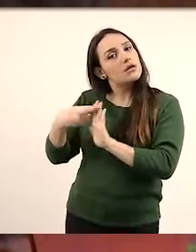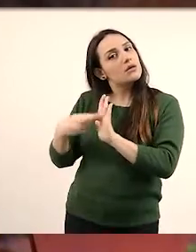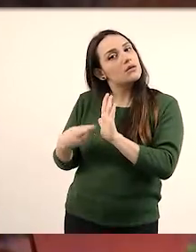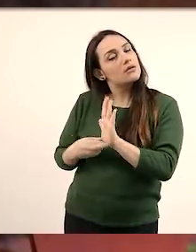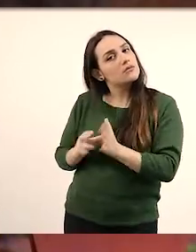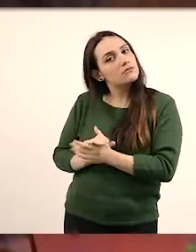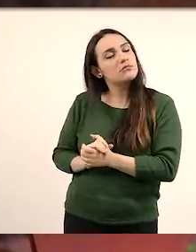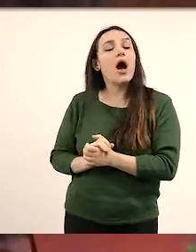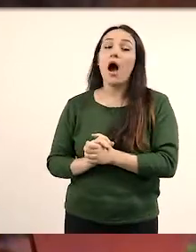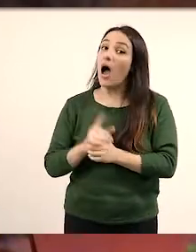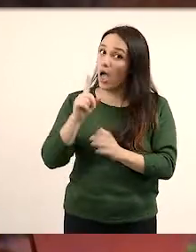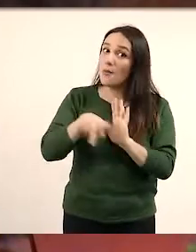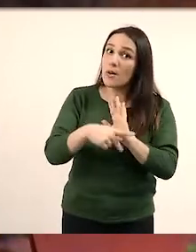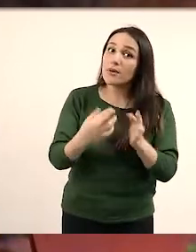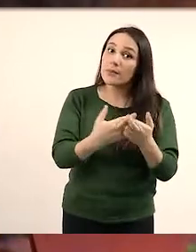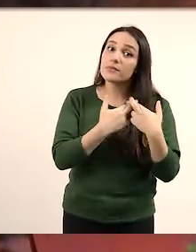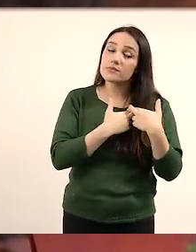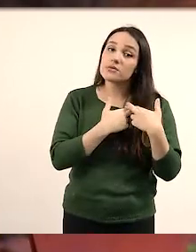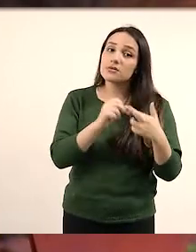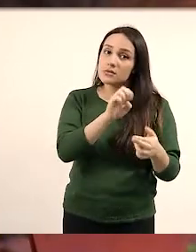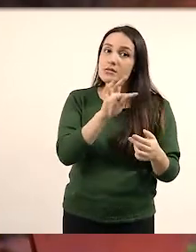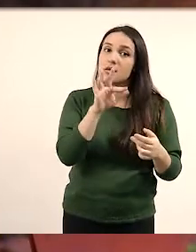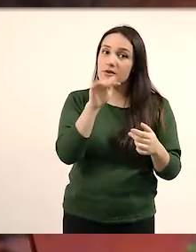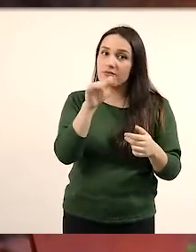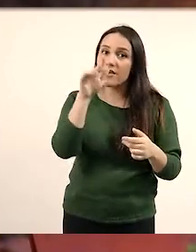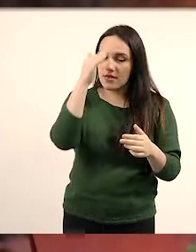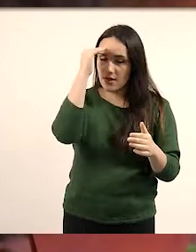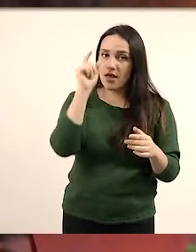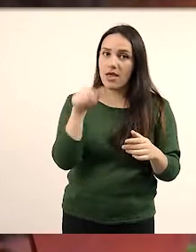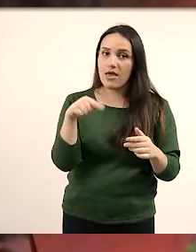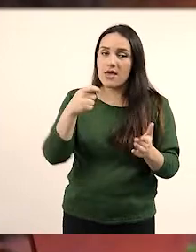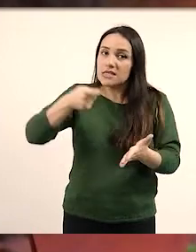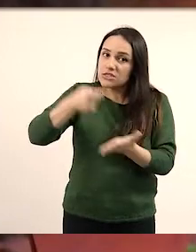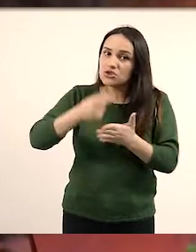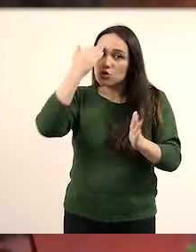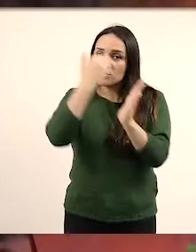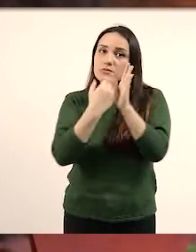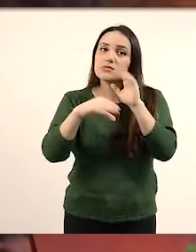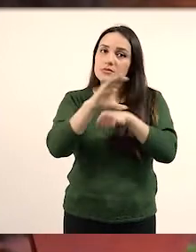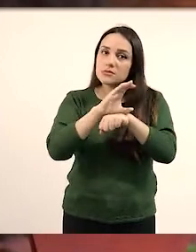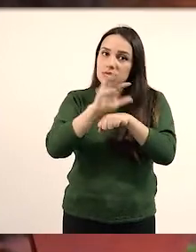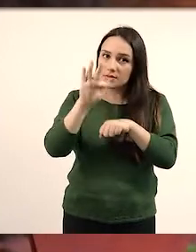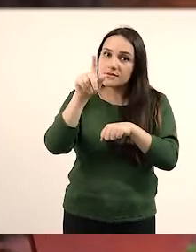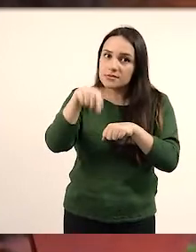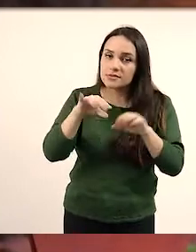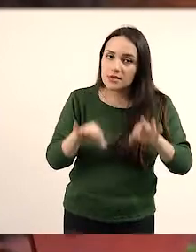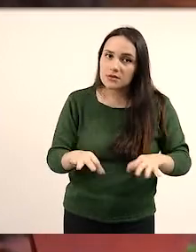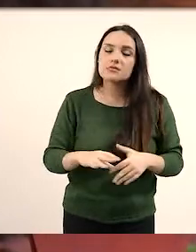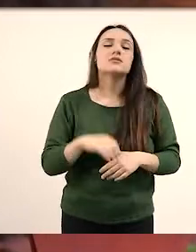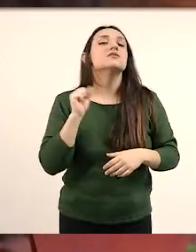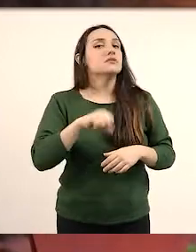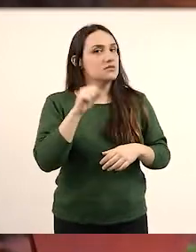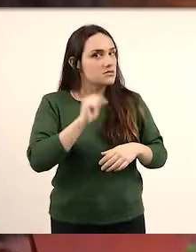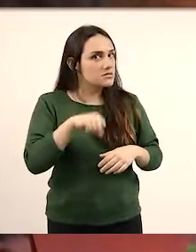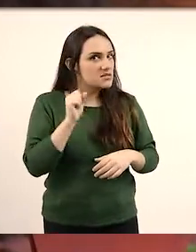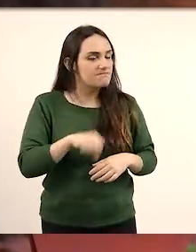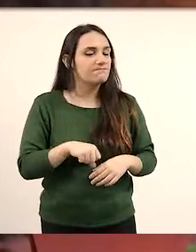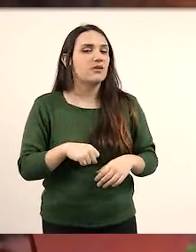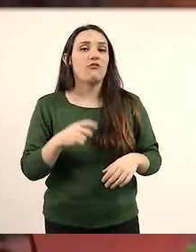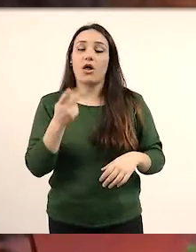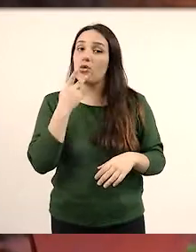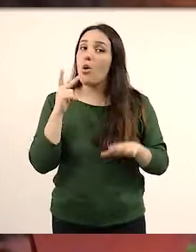do Supremo Tribunal Federal. A decisão foi muito inteligente. Ela reconheceu a validade da norma, porém fez